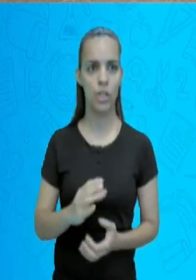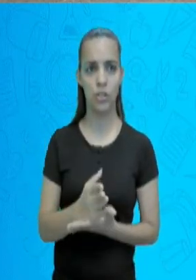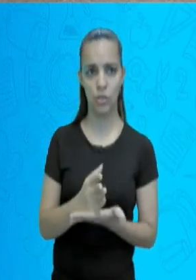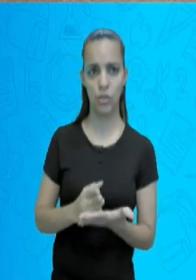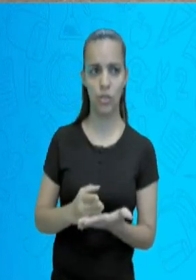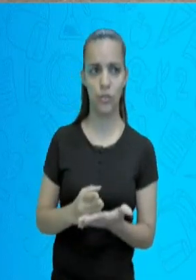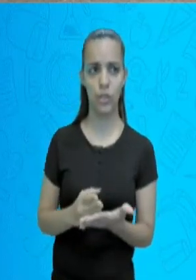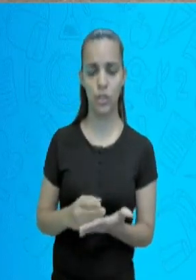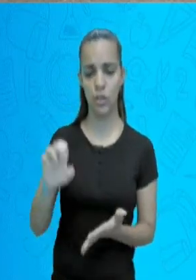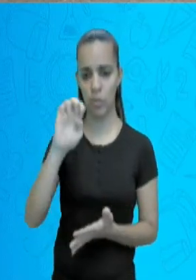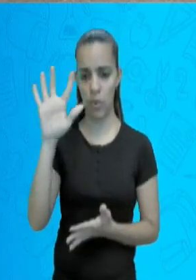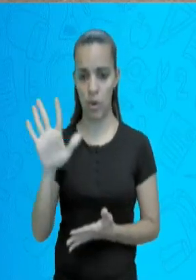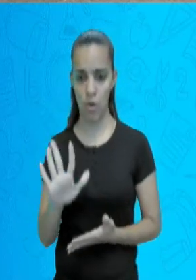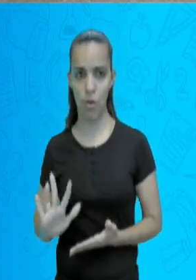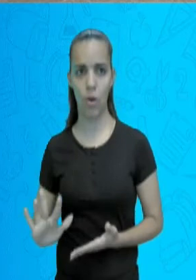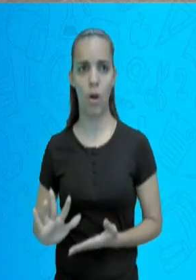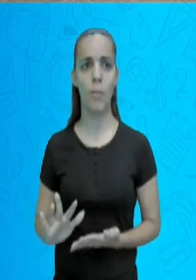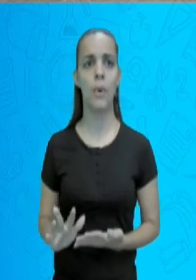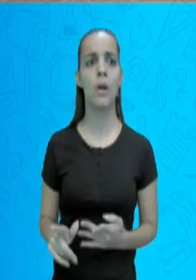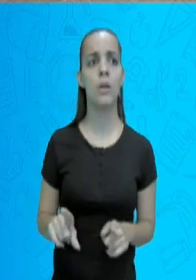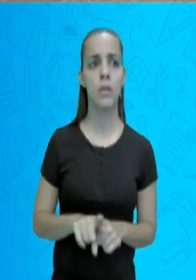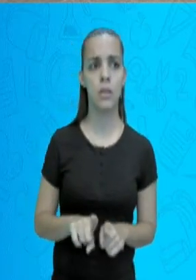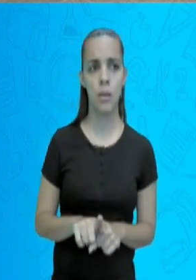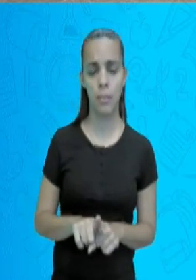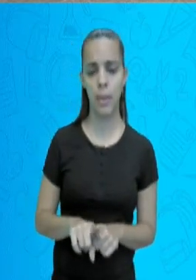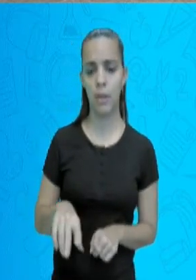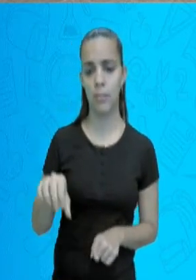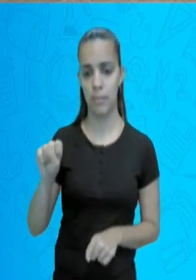Ásia. Isso é o que falam,